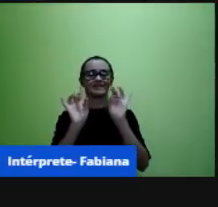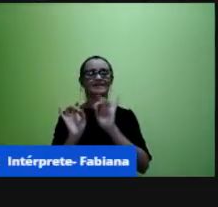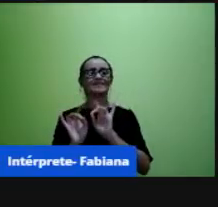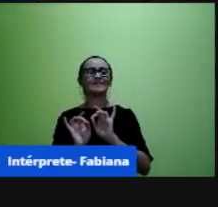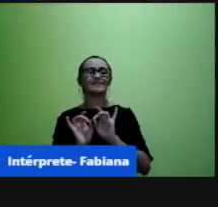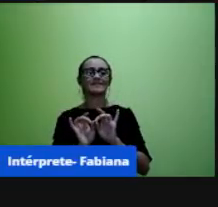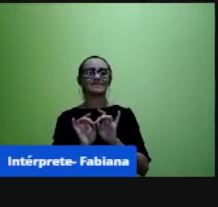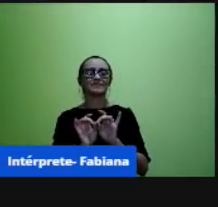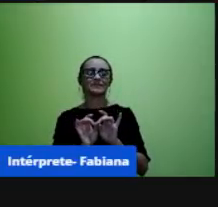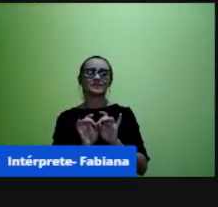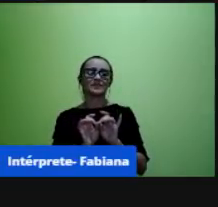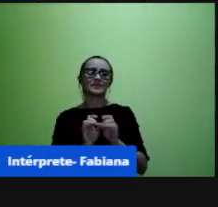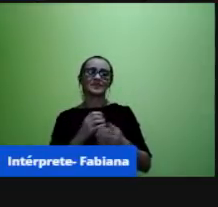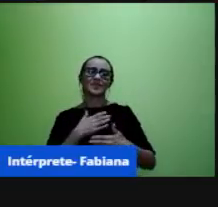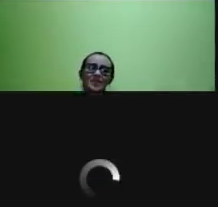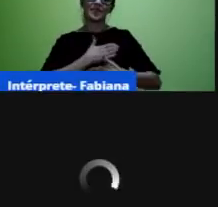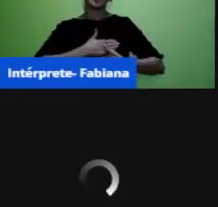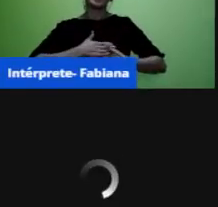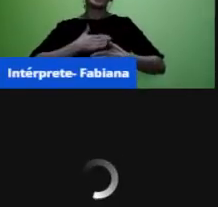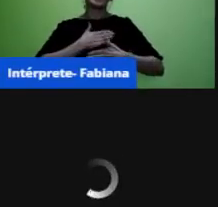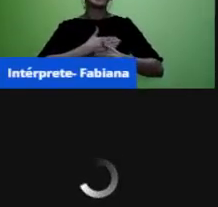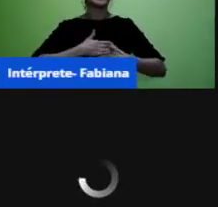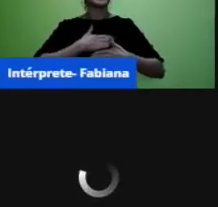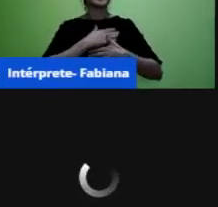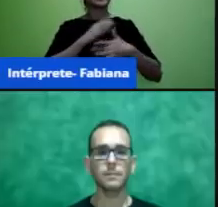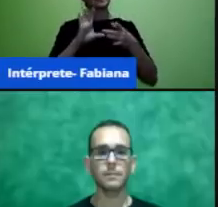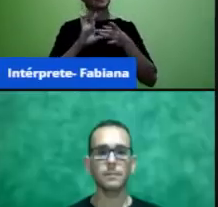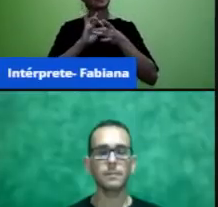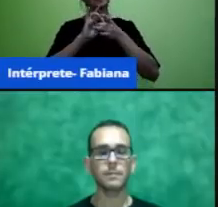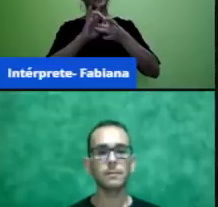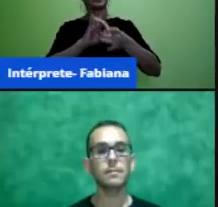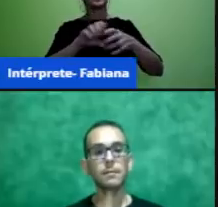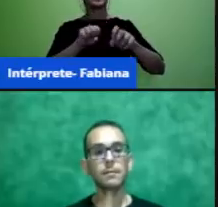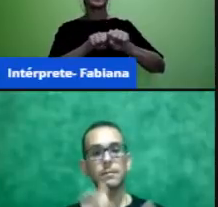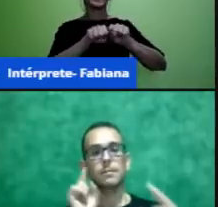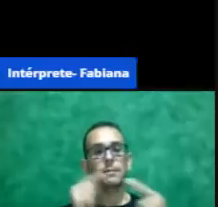é sempre um prazer estarmos juntos nas formações.